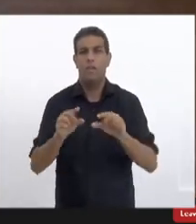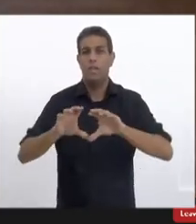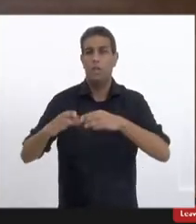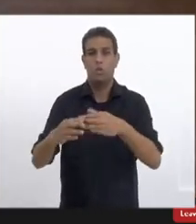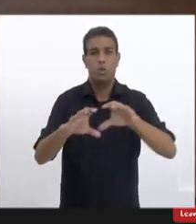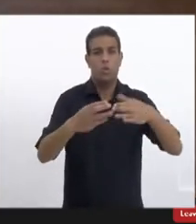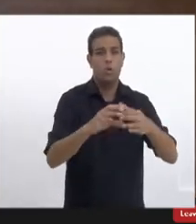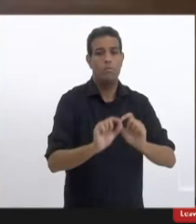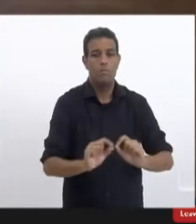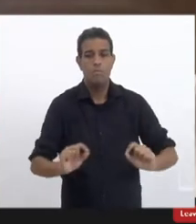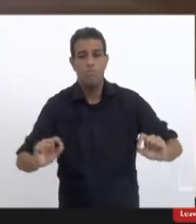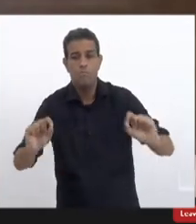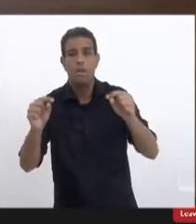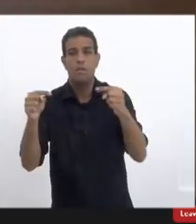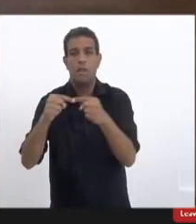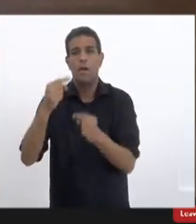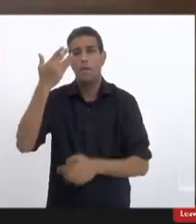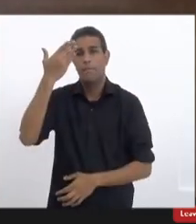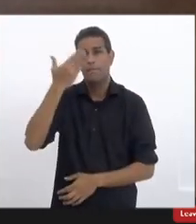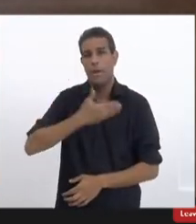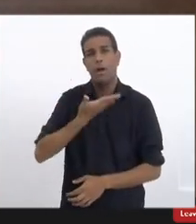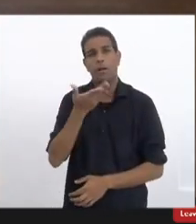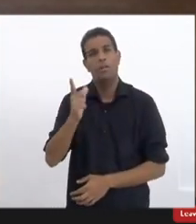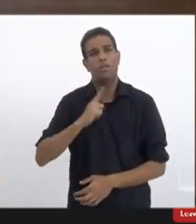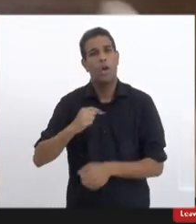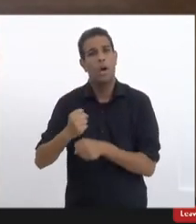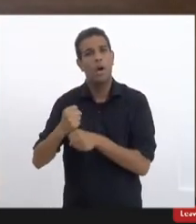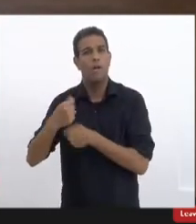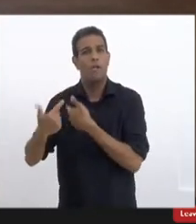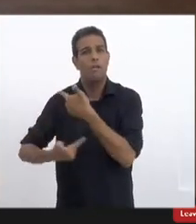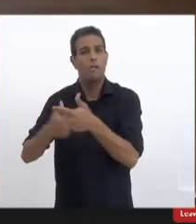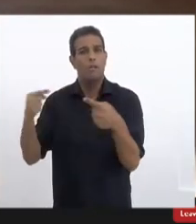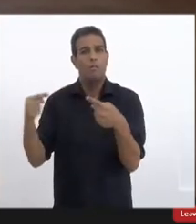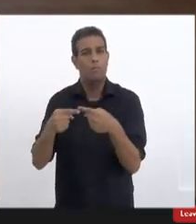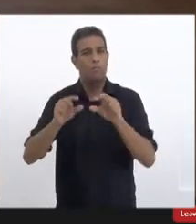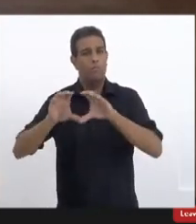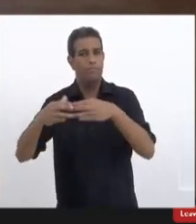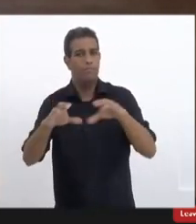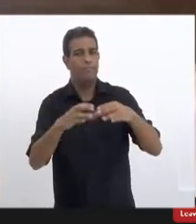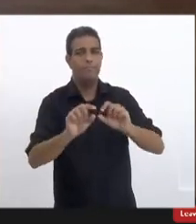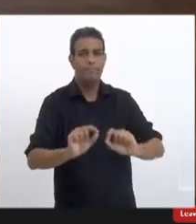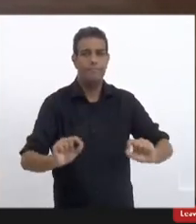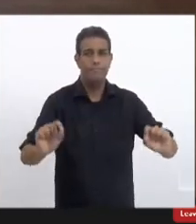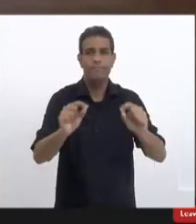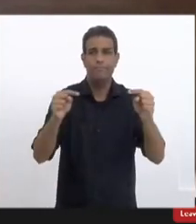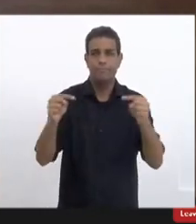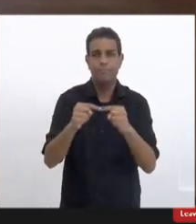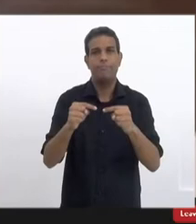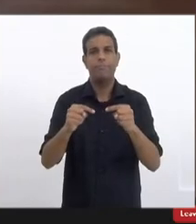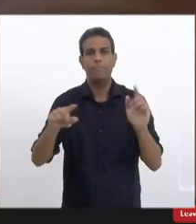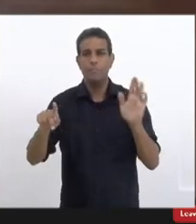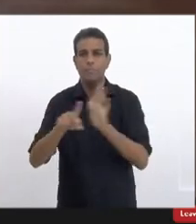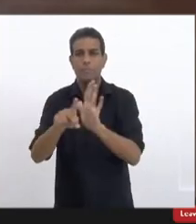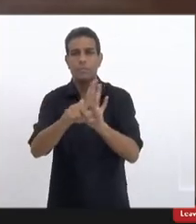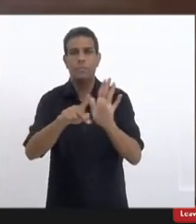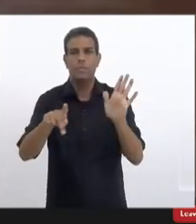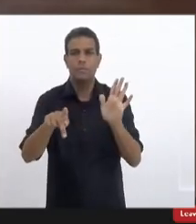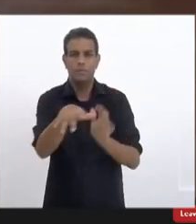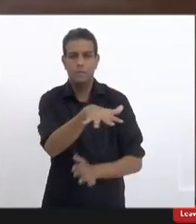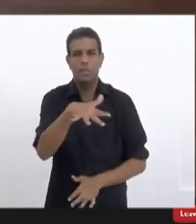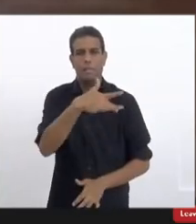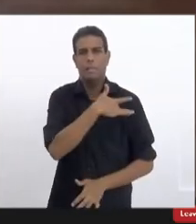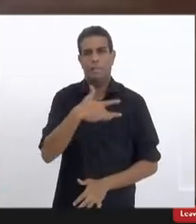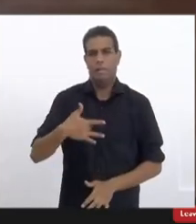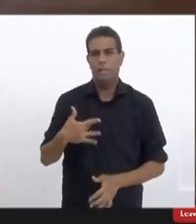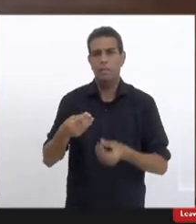comunidades terapêuticas que estão previstas na RAPS há muito tempo são comunidades terapêuticas que são equipamentos de saúde, se distingue